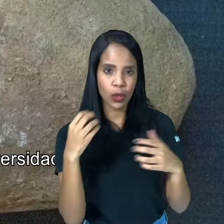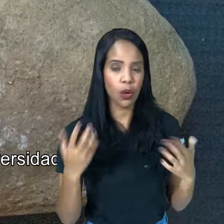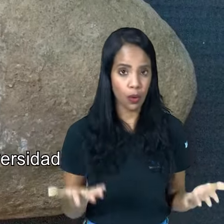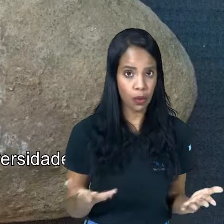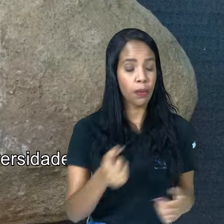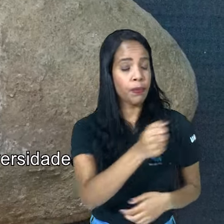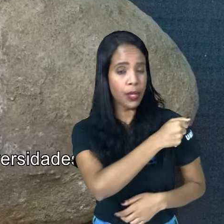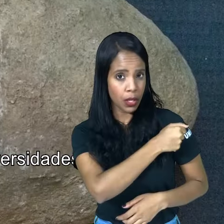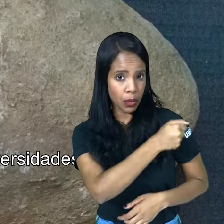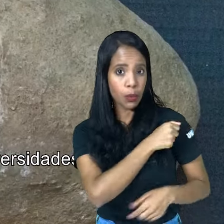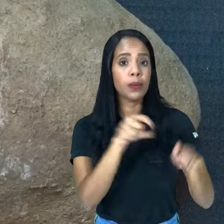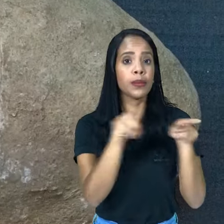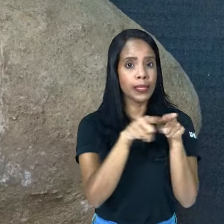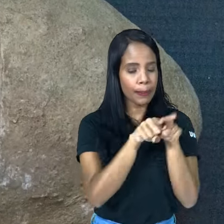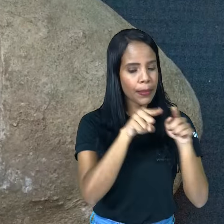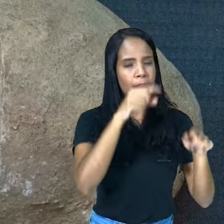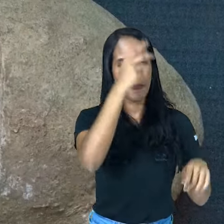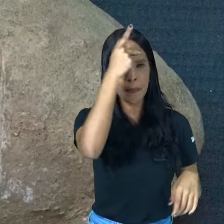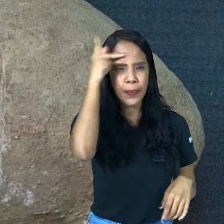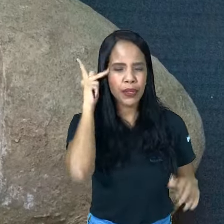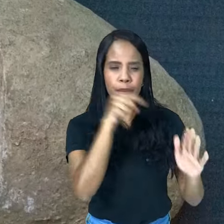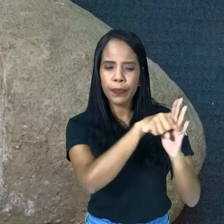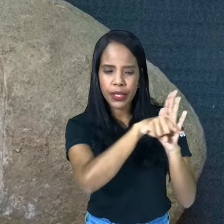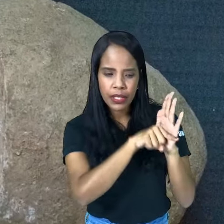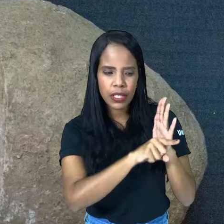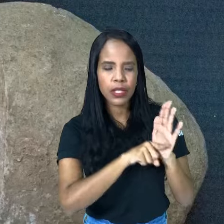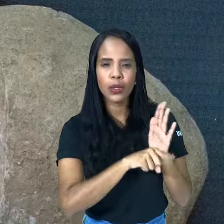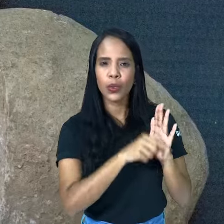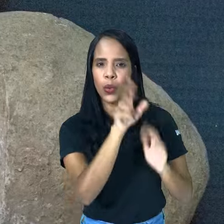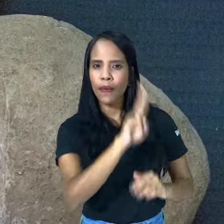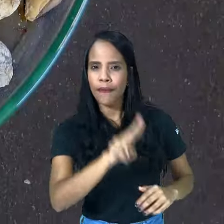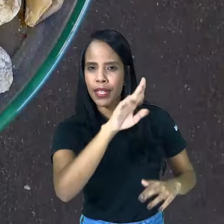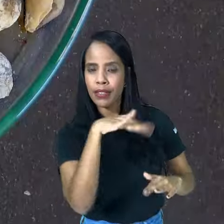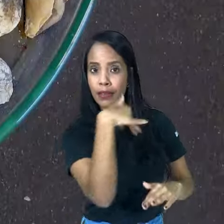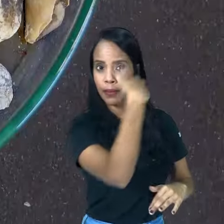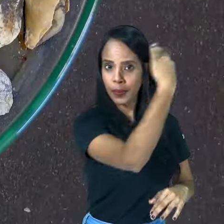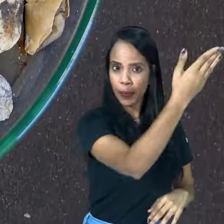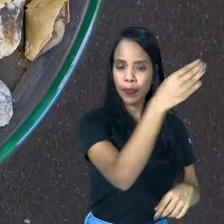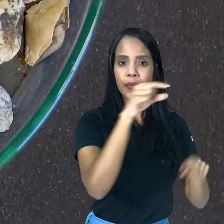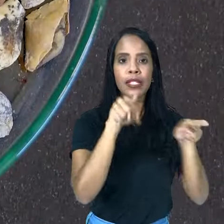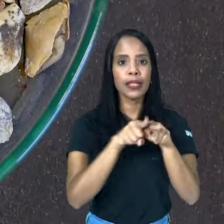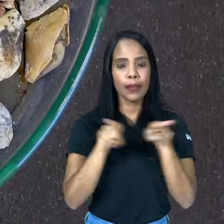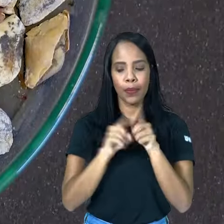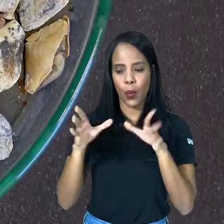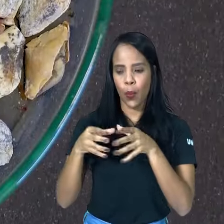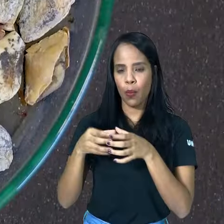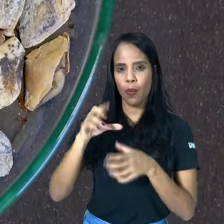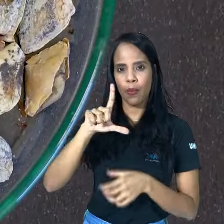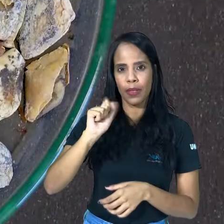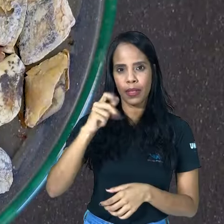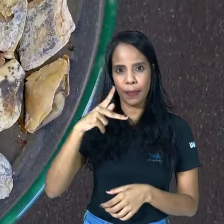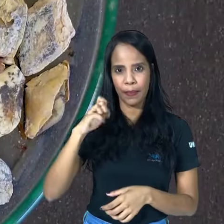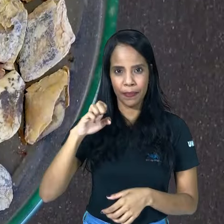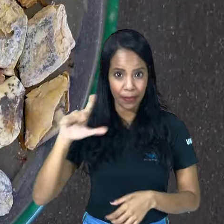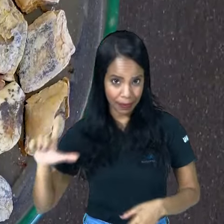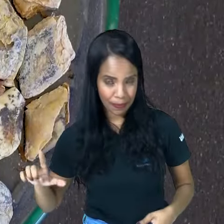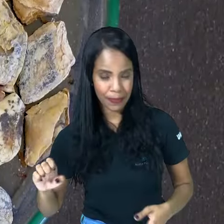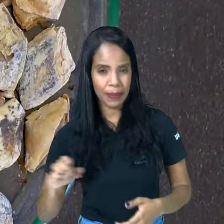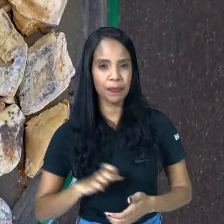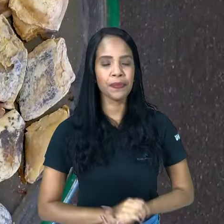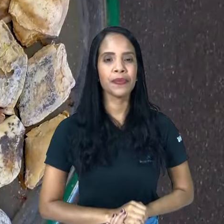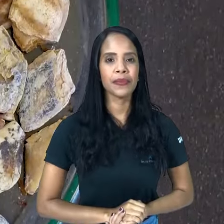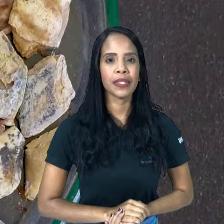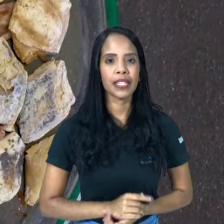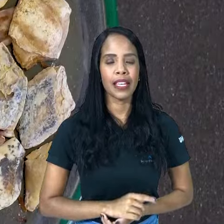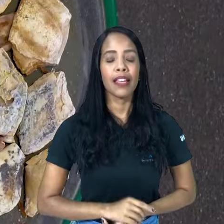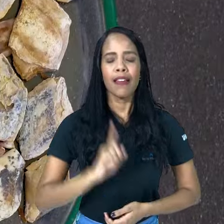e pesquisadores de outras universidades, o LAPEP recebe estudantes do ensino médio e visitantes do Museu de Fauna da Caatinga. Muito legal, né, pessoal?